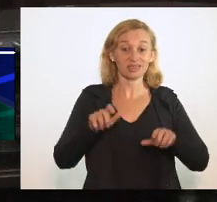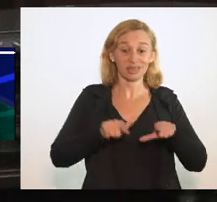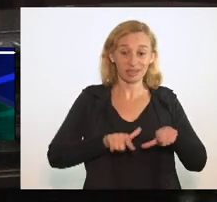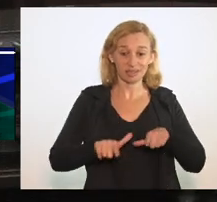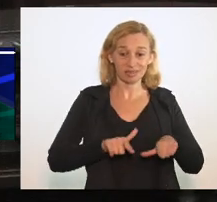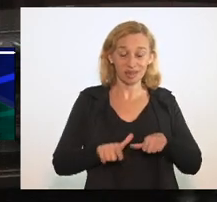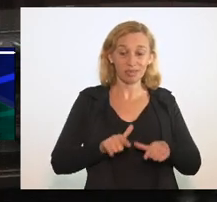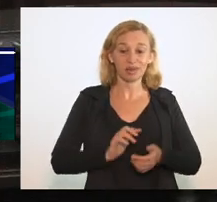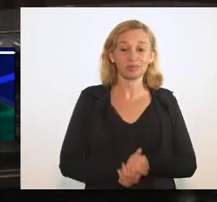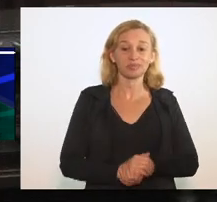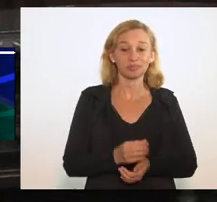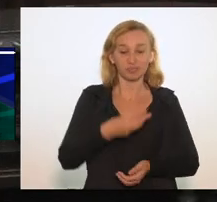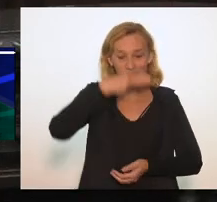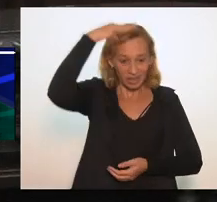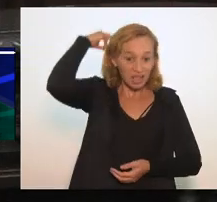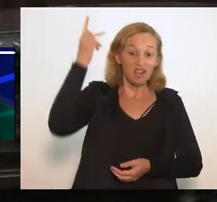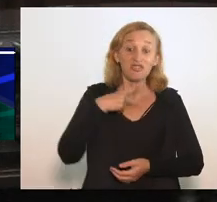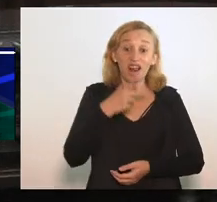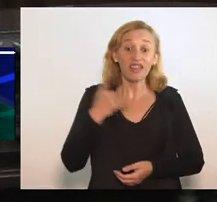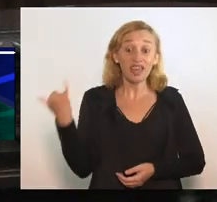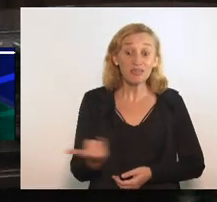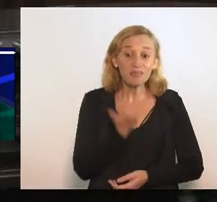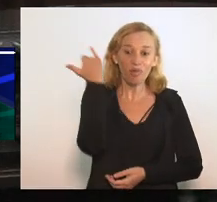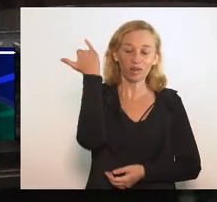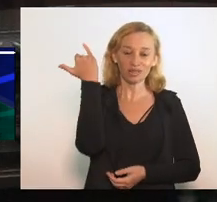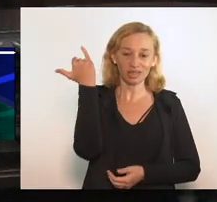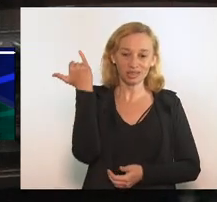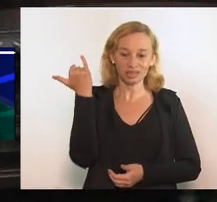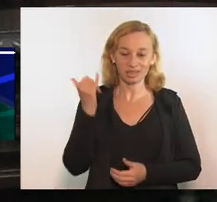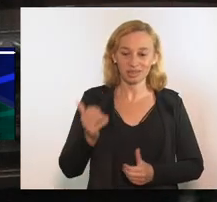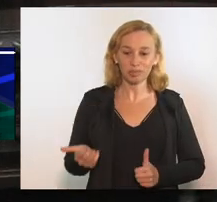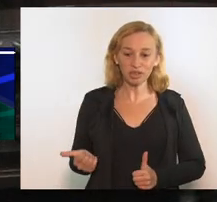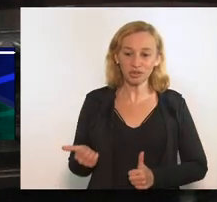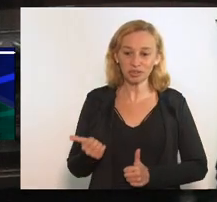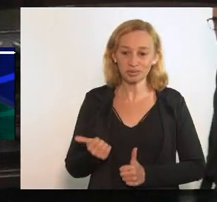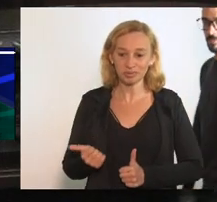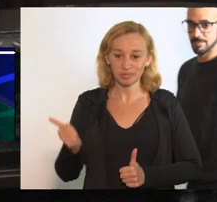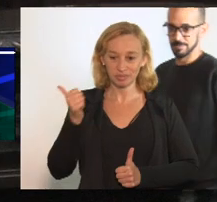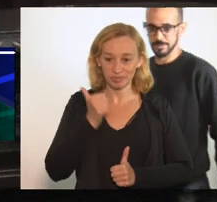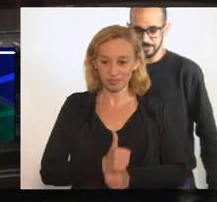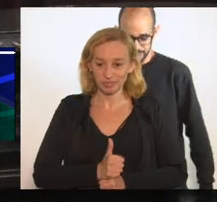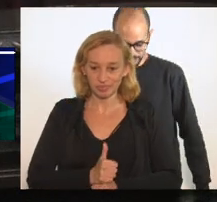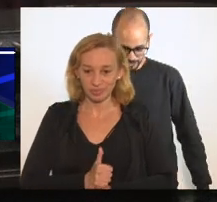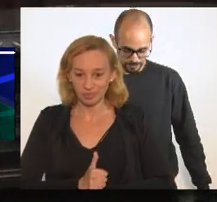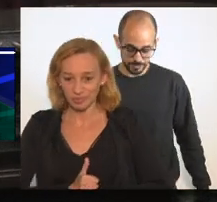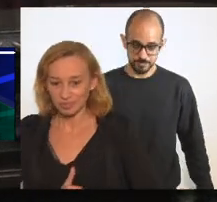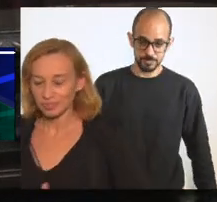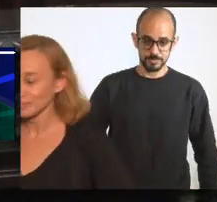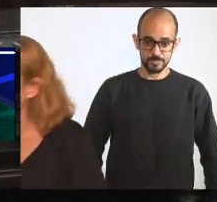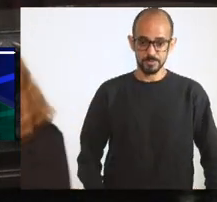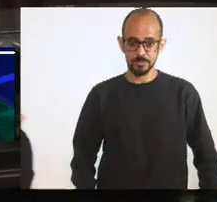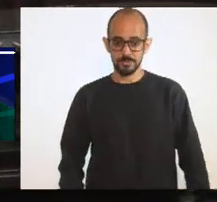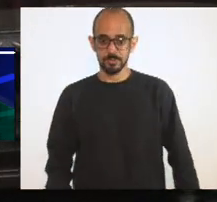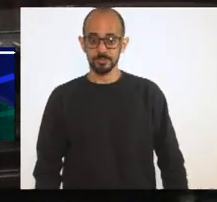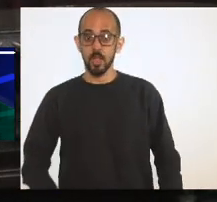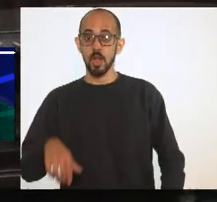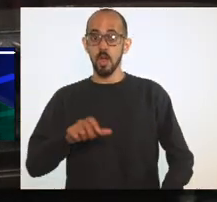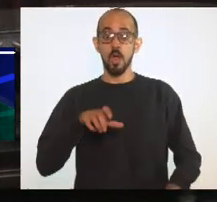Pacheco. Dizer da importância dessa CPI, está me ouvindo aí o deputado Luiz